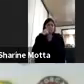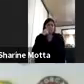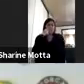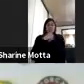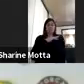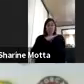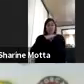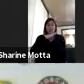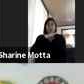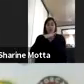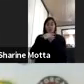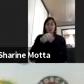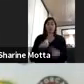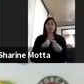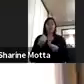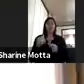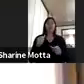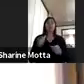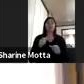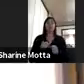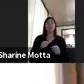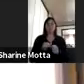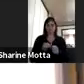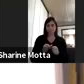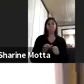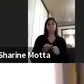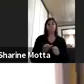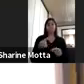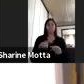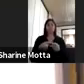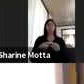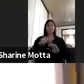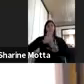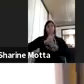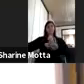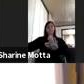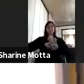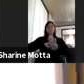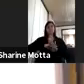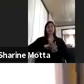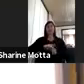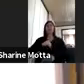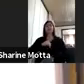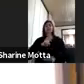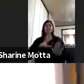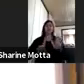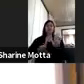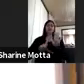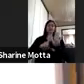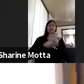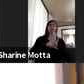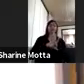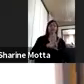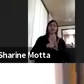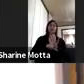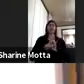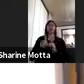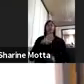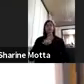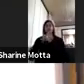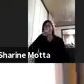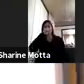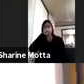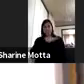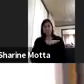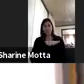vem junto com o tráfico, junto com a exploração, vem uma sensação de ser otário, de não